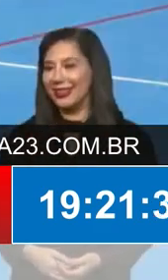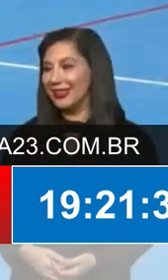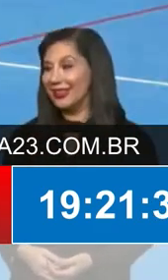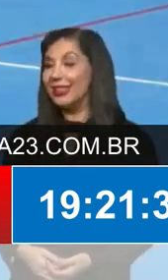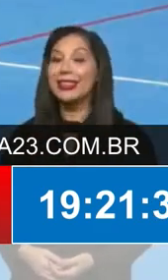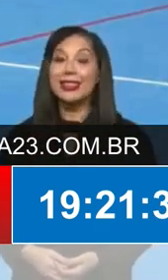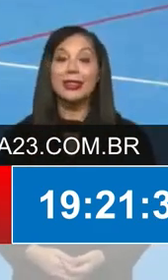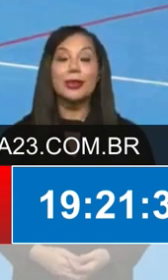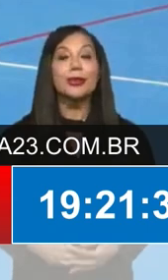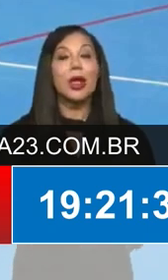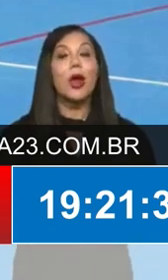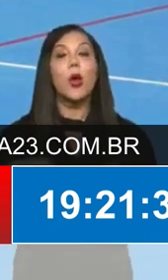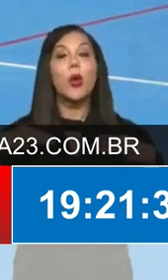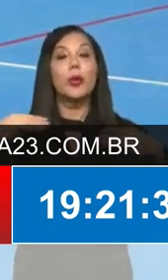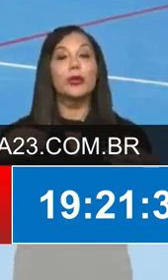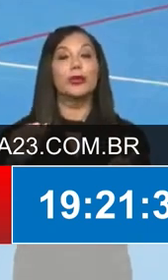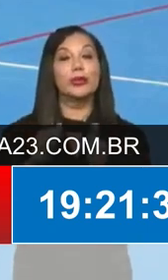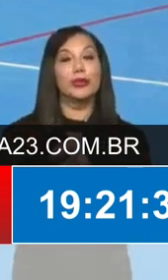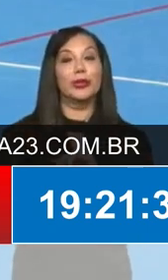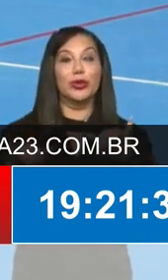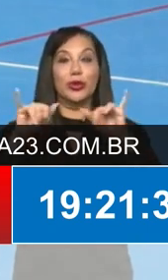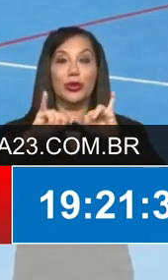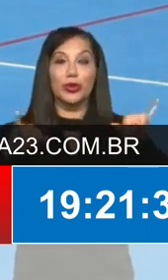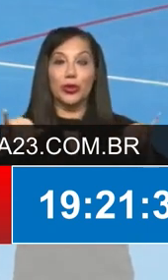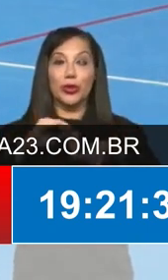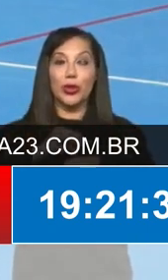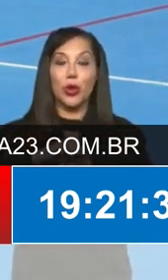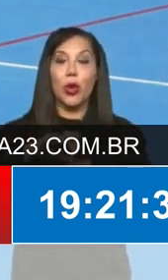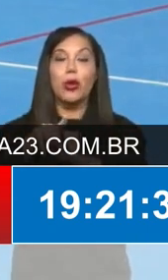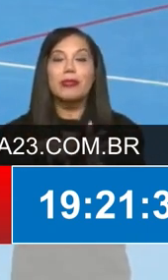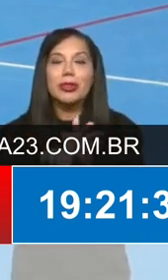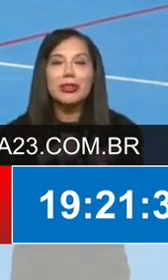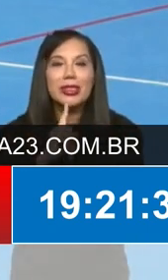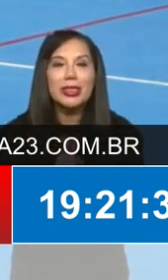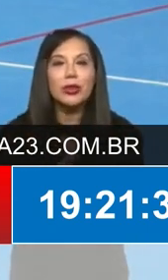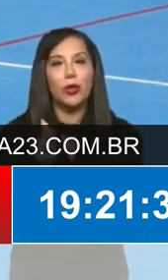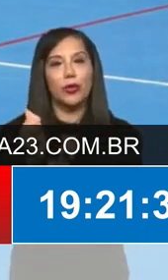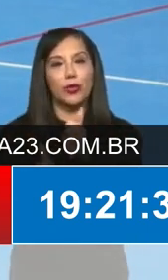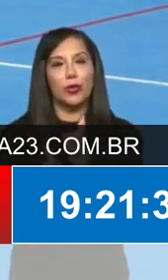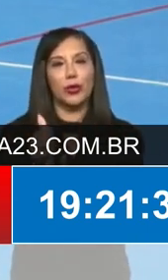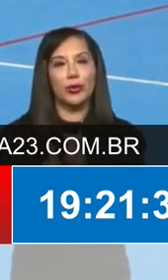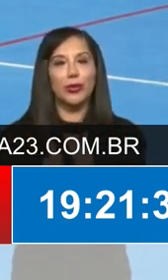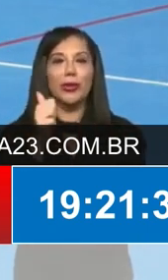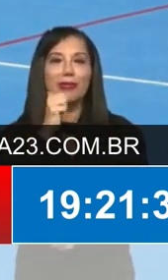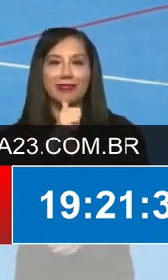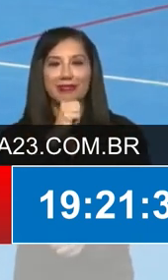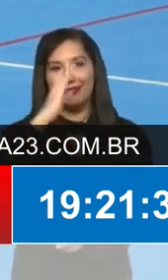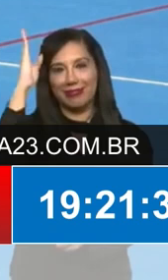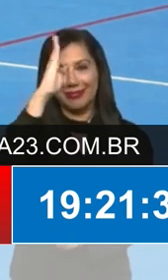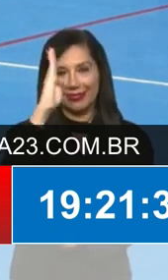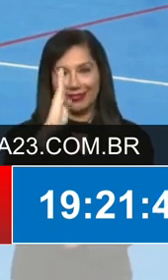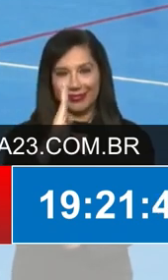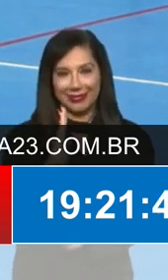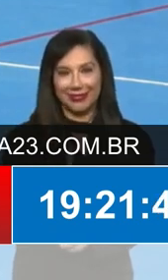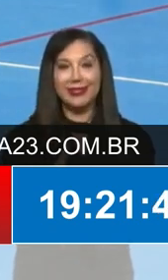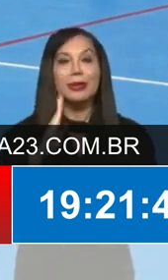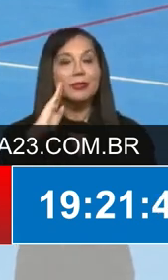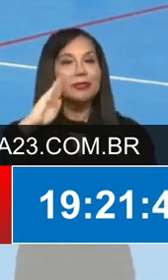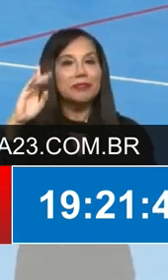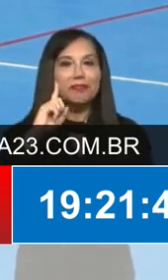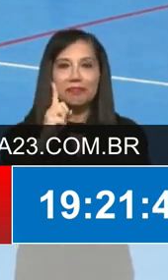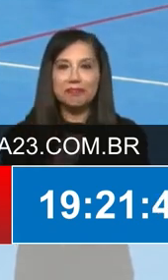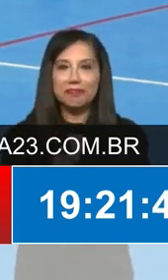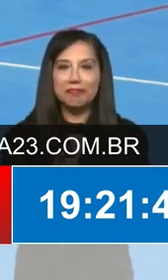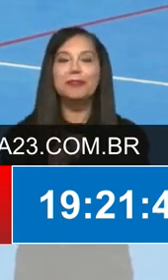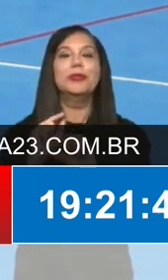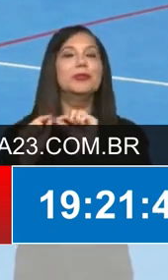O Ministério do Esporte divulgou um primeiro diagnóstico sobre o futebol feminino no Brasil. E uma das